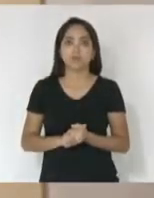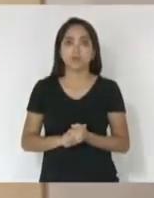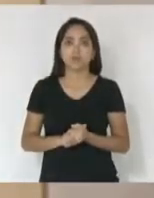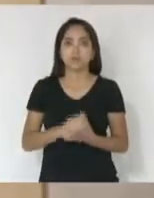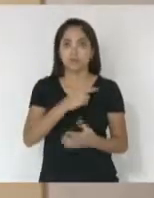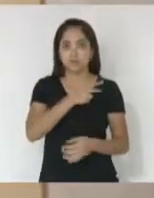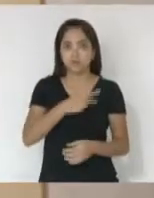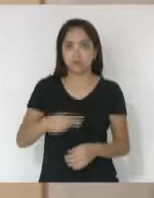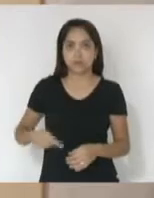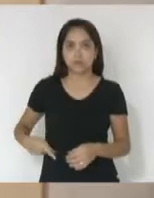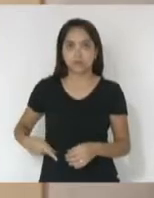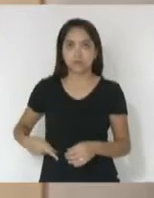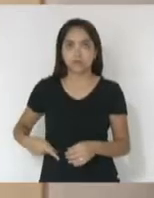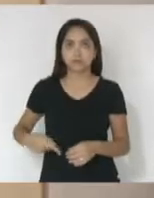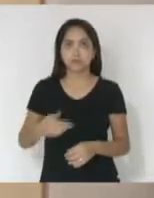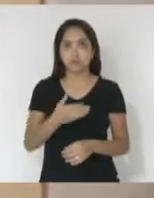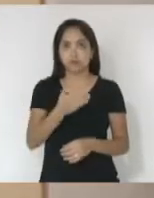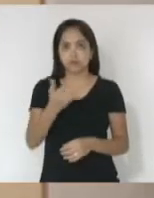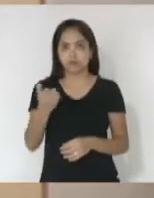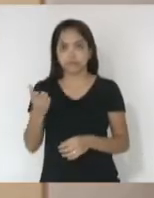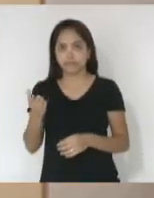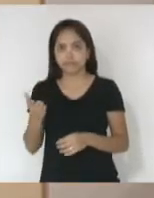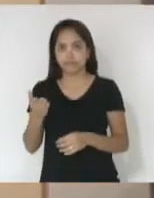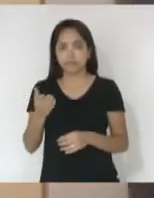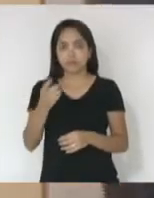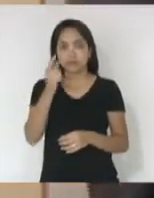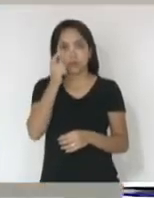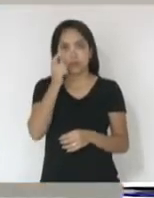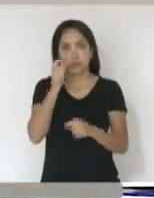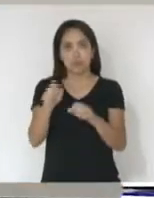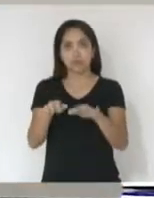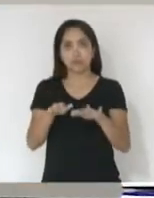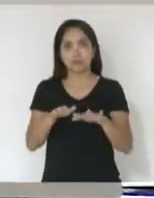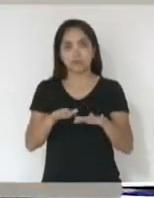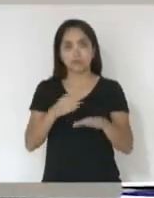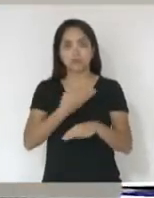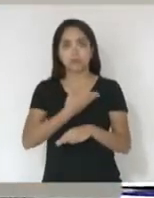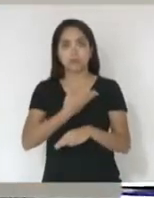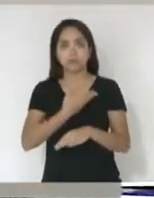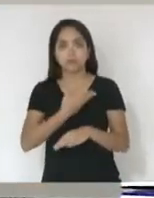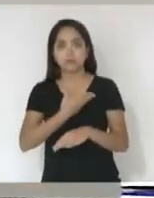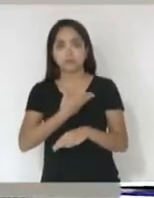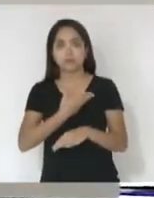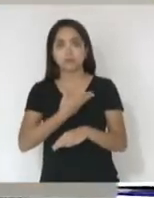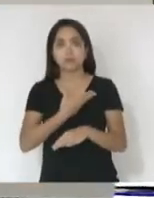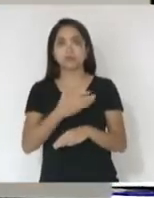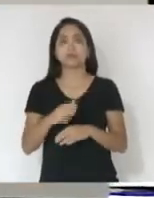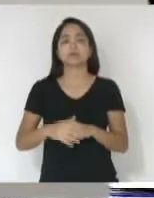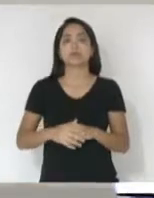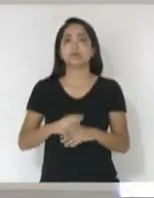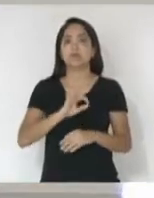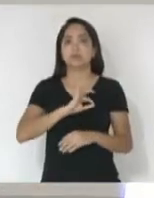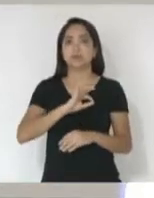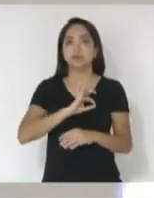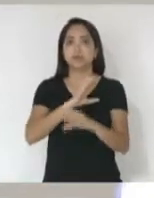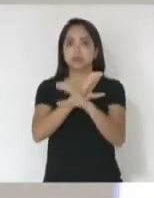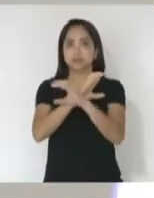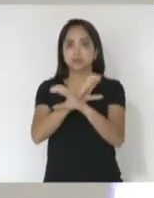Senhor presidente, público que nos acompanha, colegas da Polícia Civil aqui